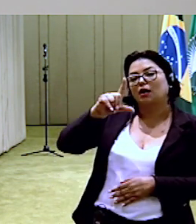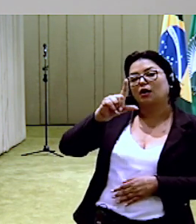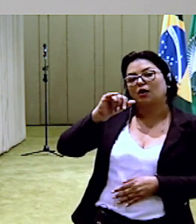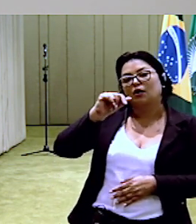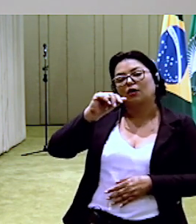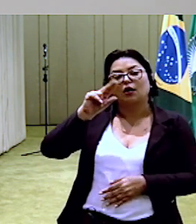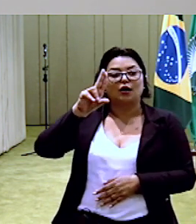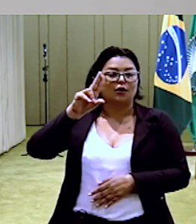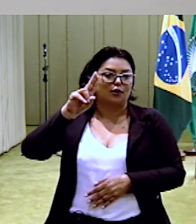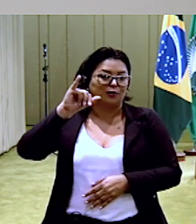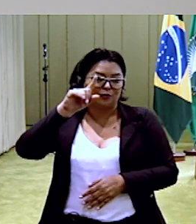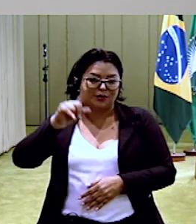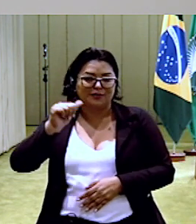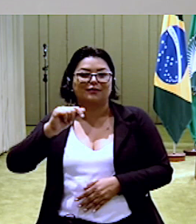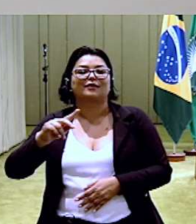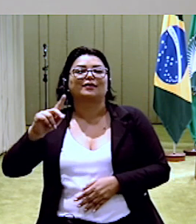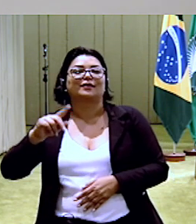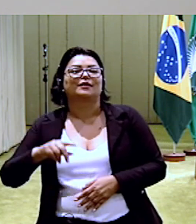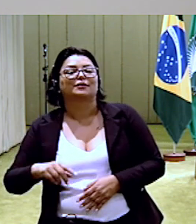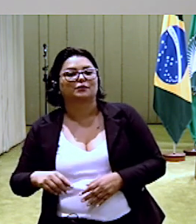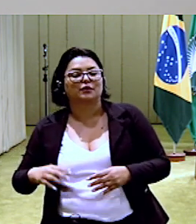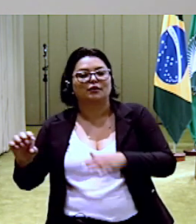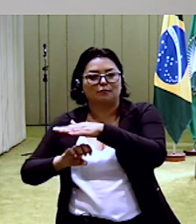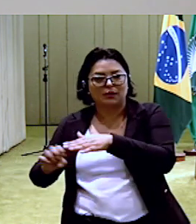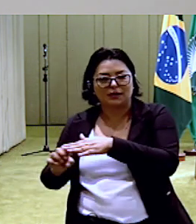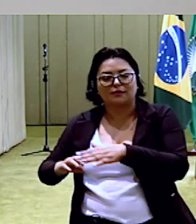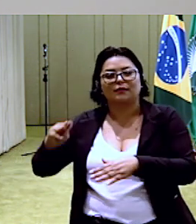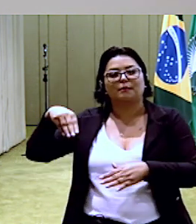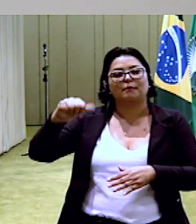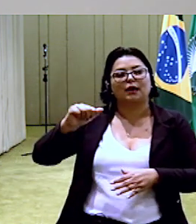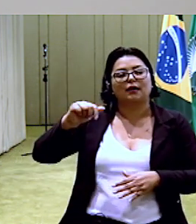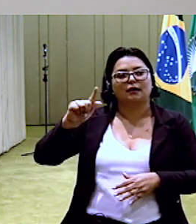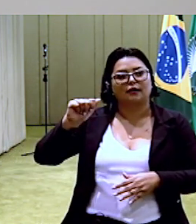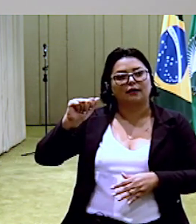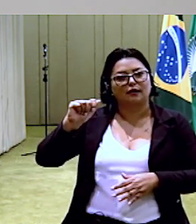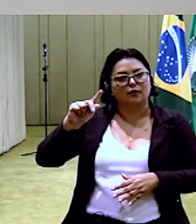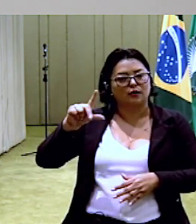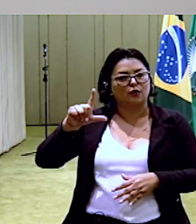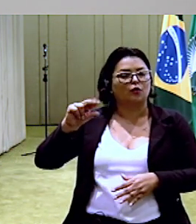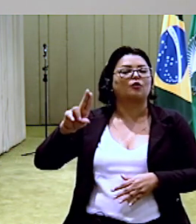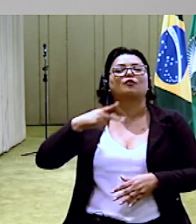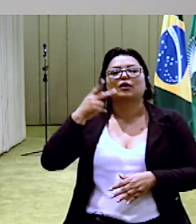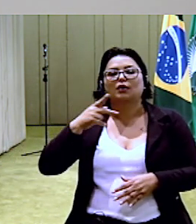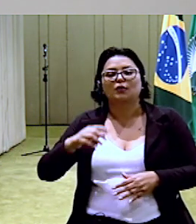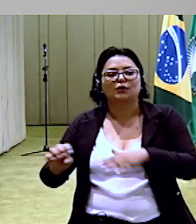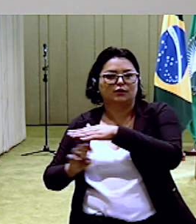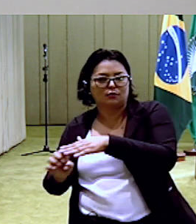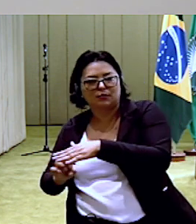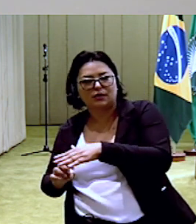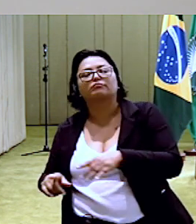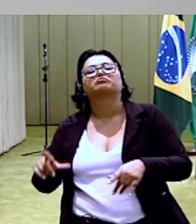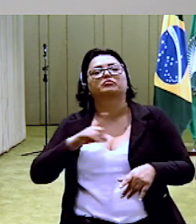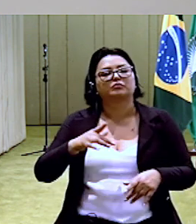da experiência do Magazine Luiza, o Liel Miranda, que é presidente do Mover, o Movimento para a Equidade Racial, também esteve falando das 47